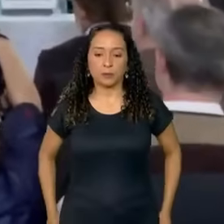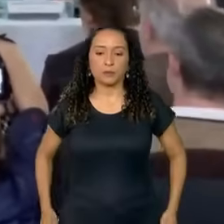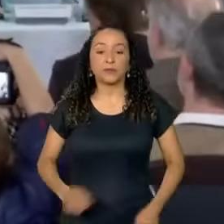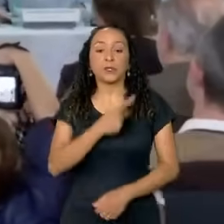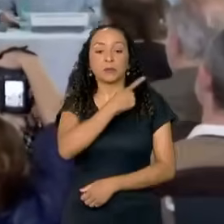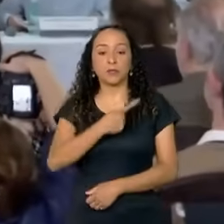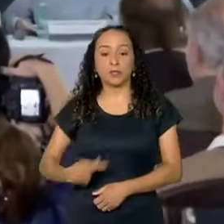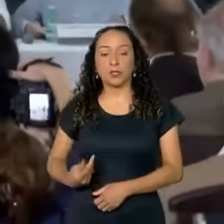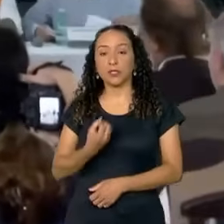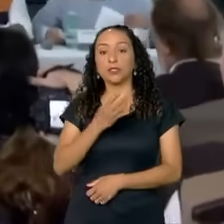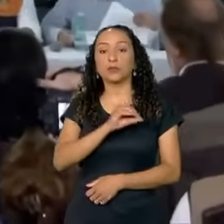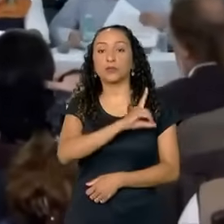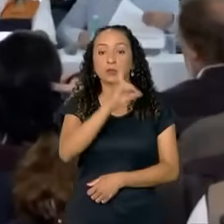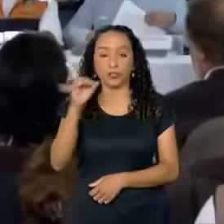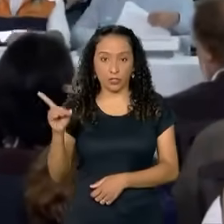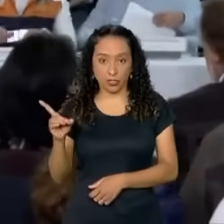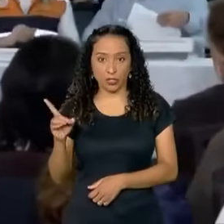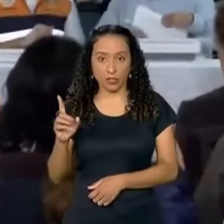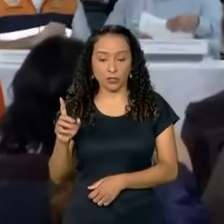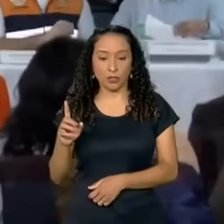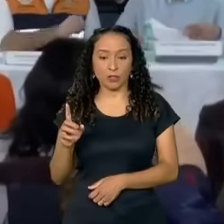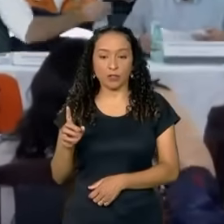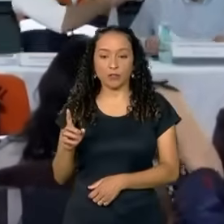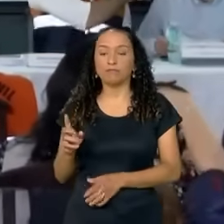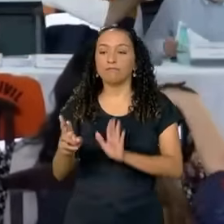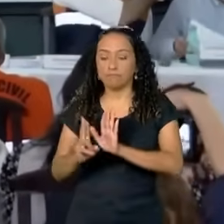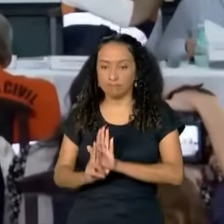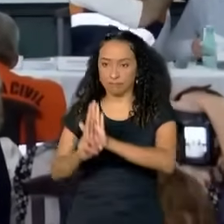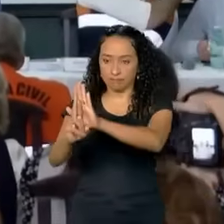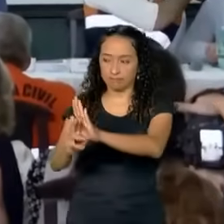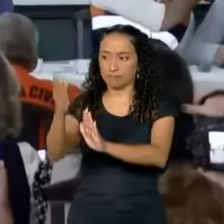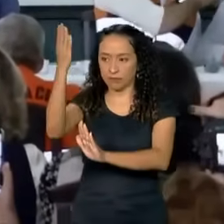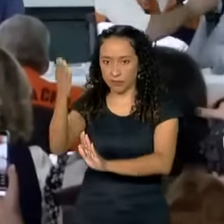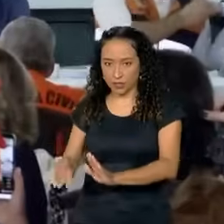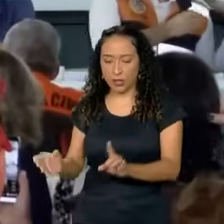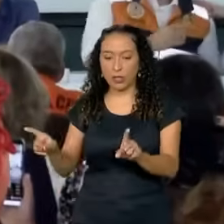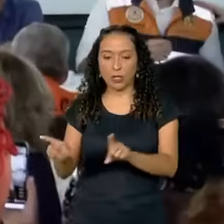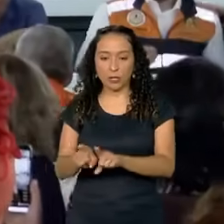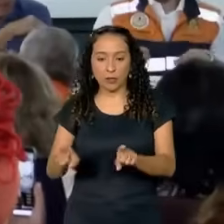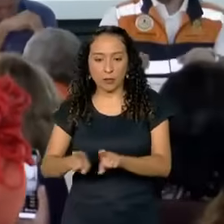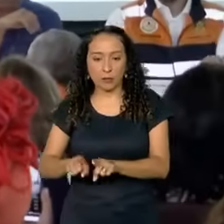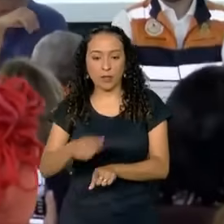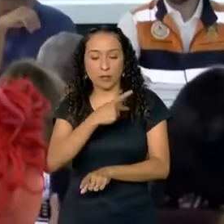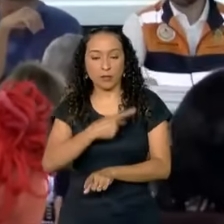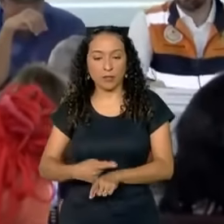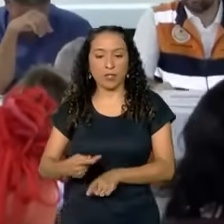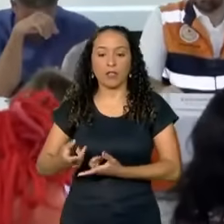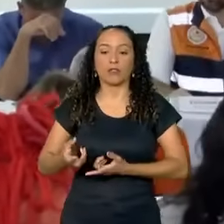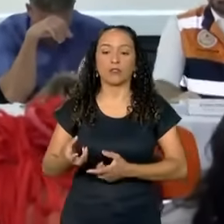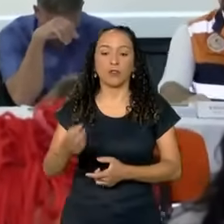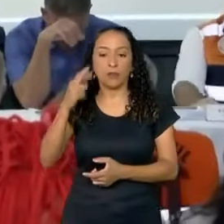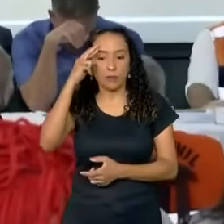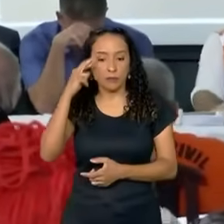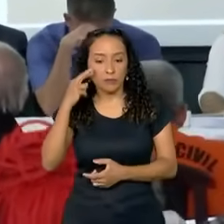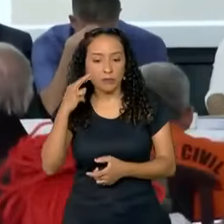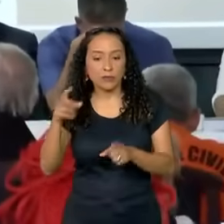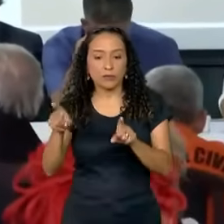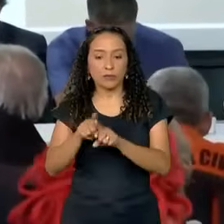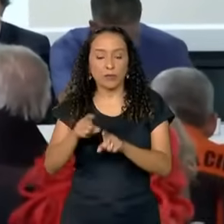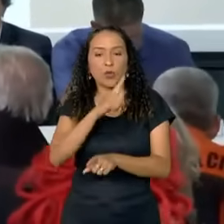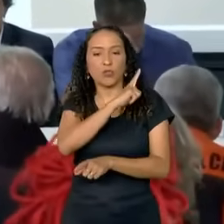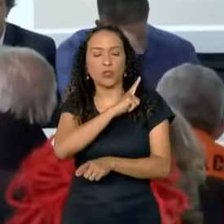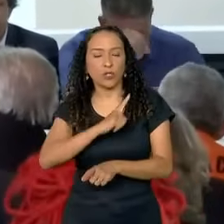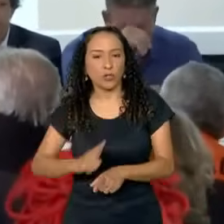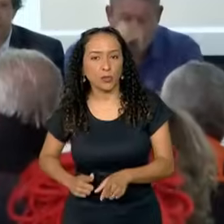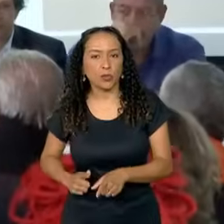Presidente, bom dia. Seu nome, em nome do presidente Pacheco, em nome do presidente Arthur Lira, ministro Fachin, governador,